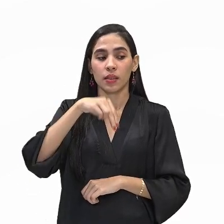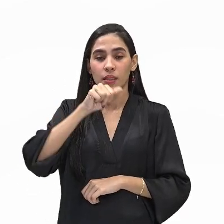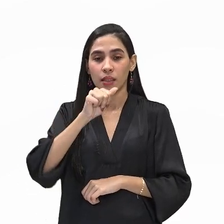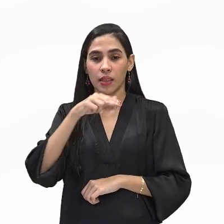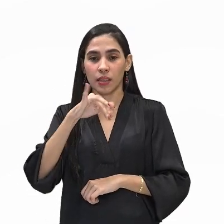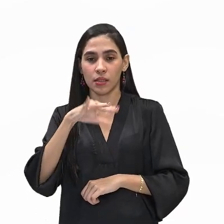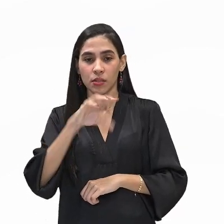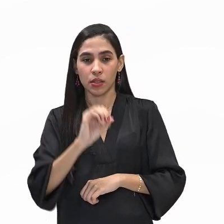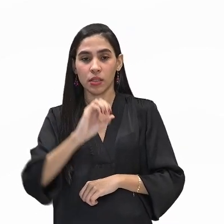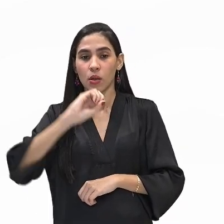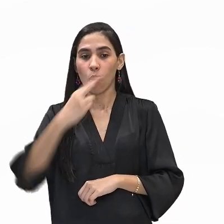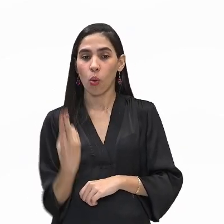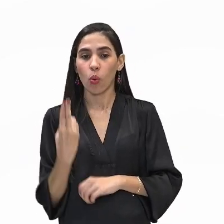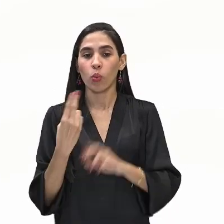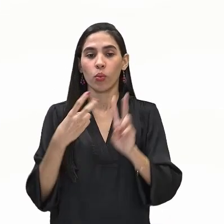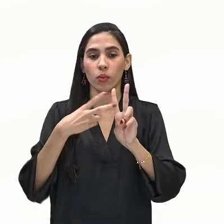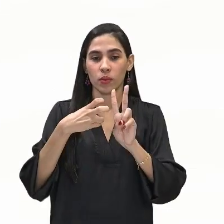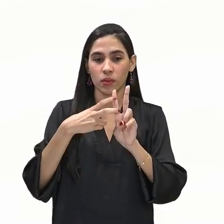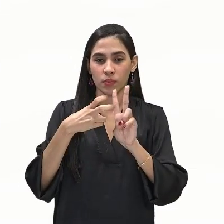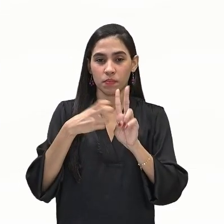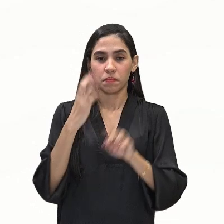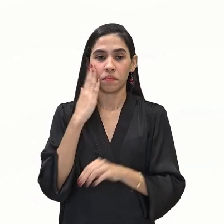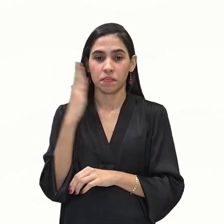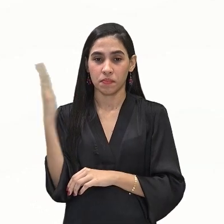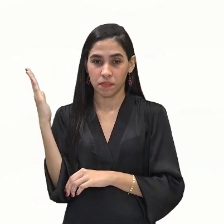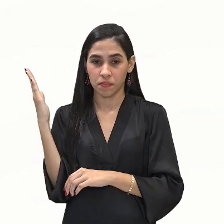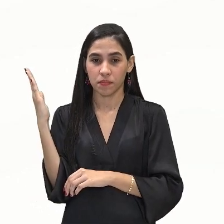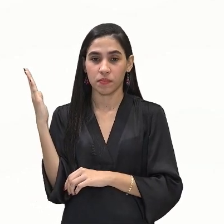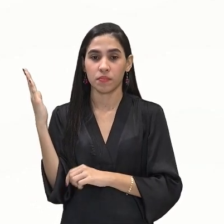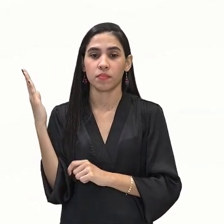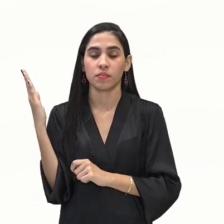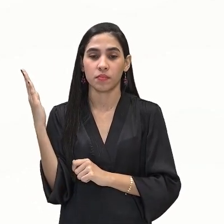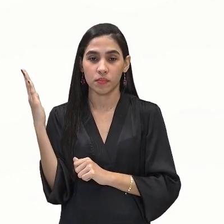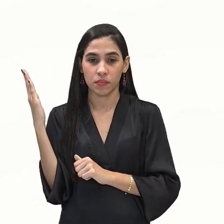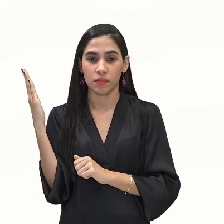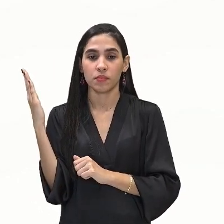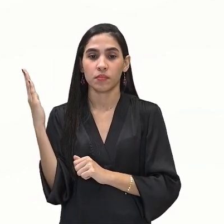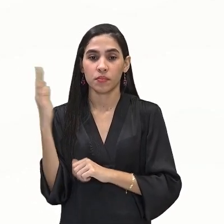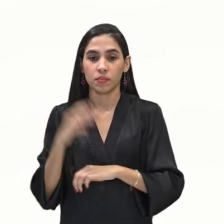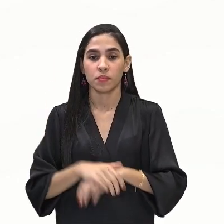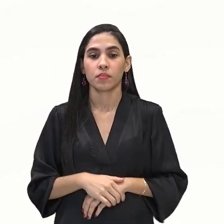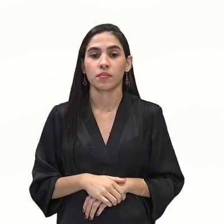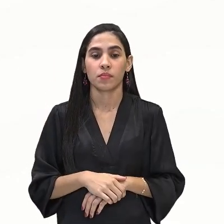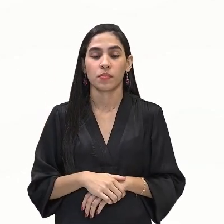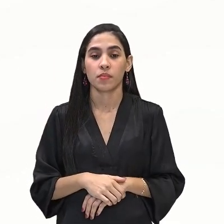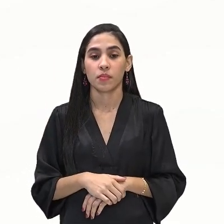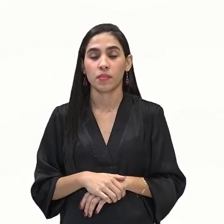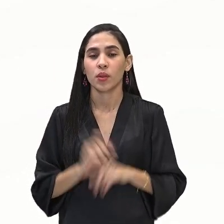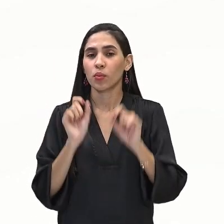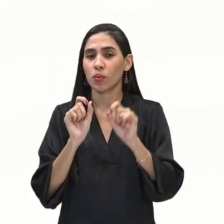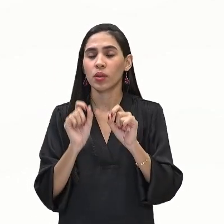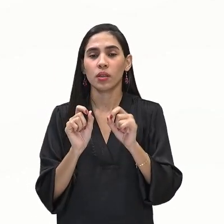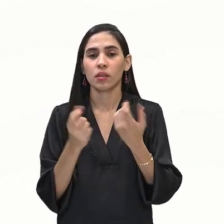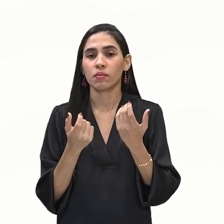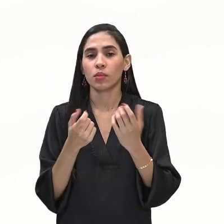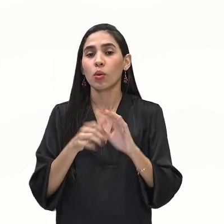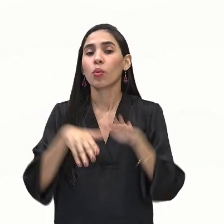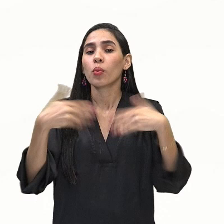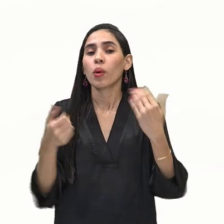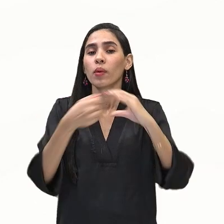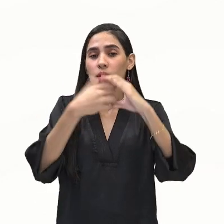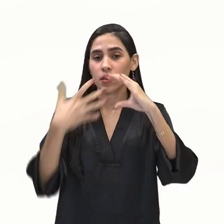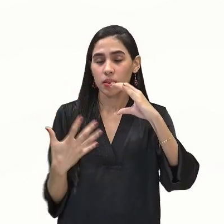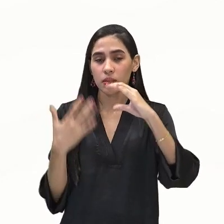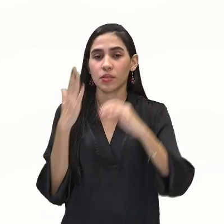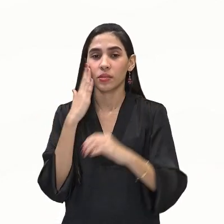ou indianista, né? São conhecidas por nacionalista ou indianista. O que vai caracterizar, então, as